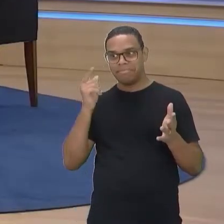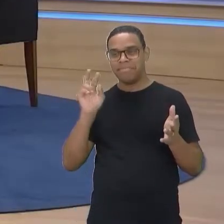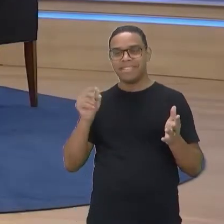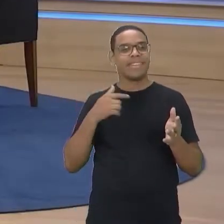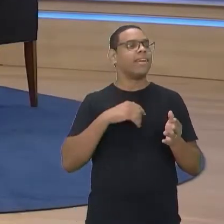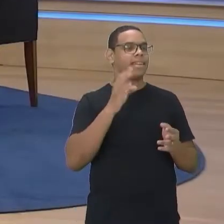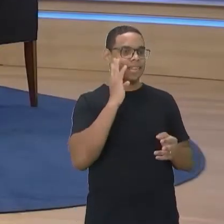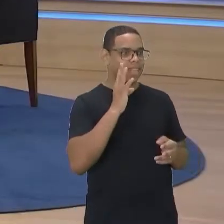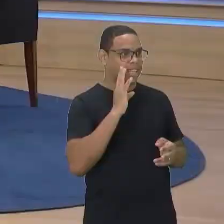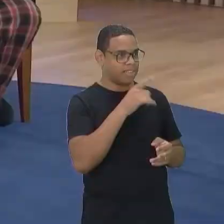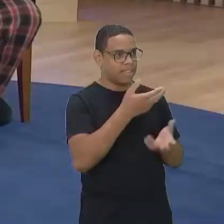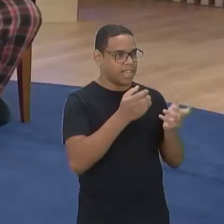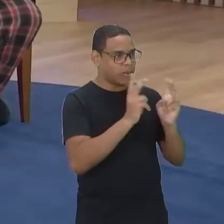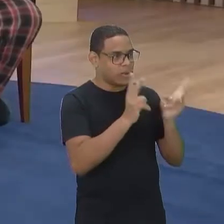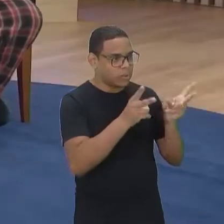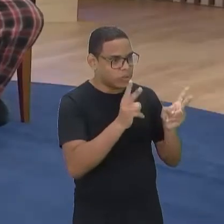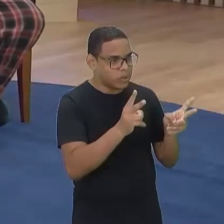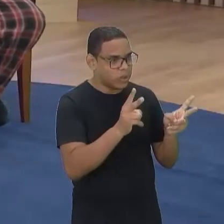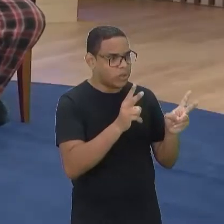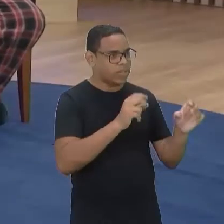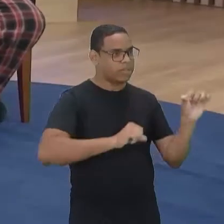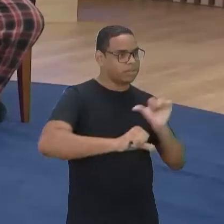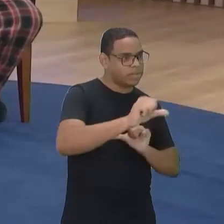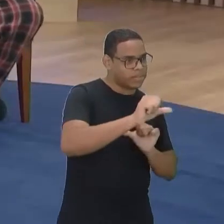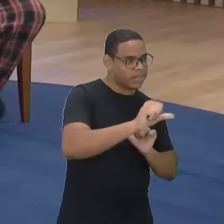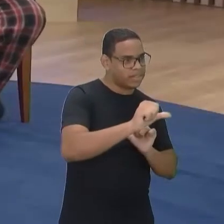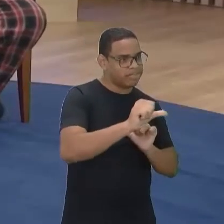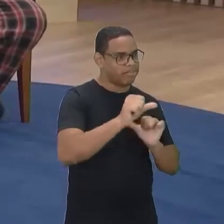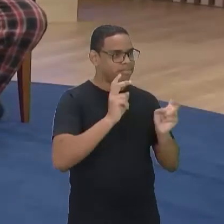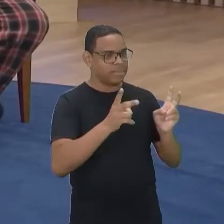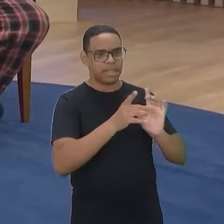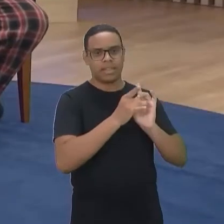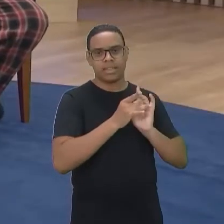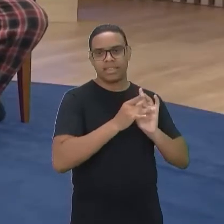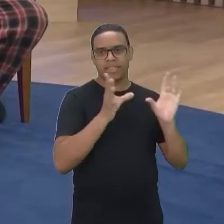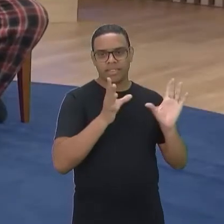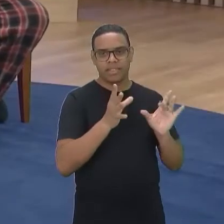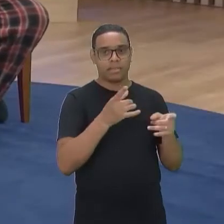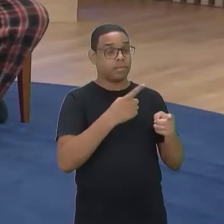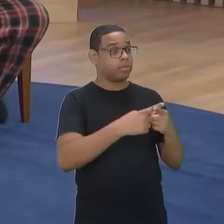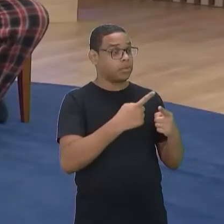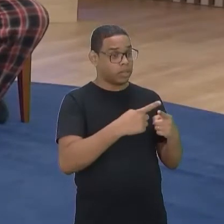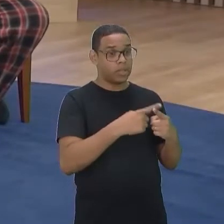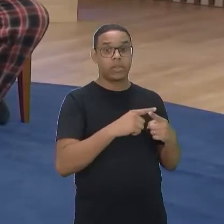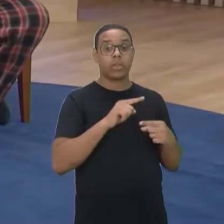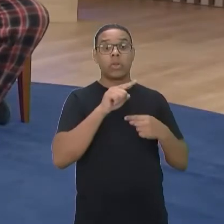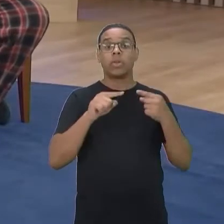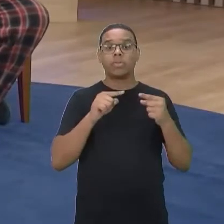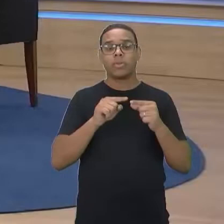Legal, Fabi. Quer continuar aí? Se quer mudar de lugar, você fica à vontade, tá? Porque a